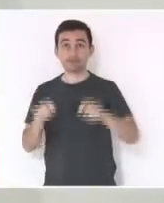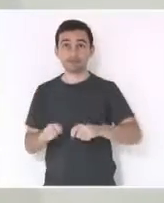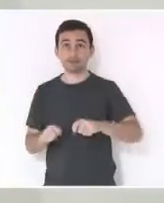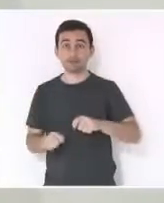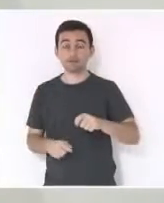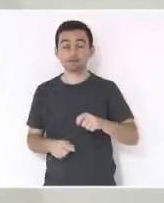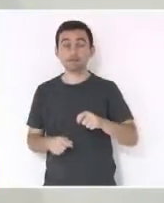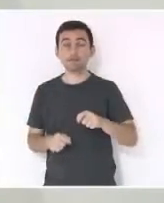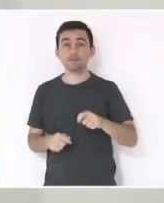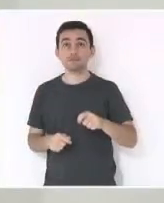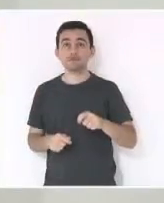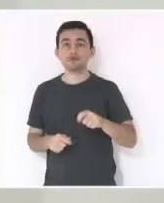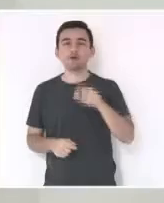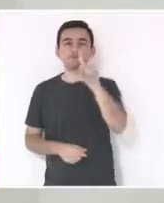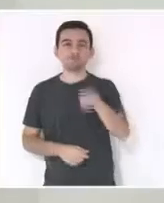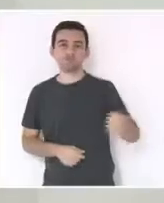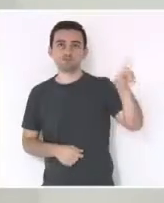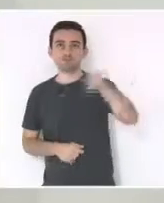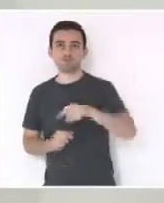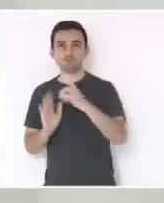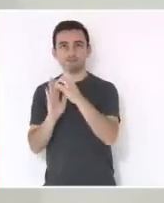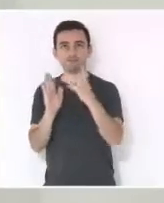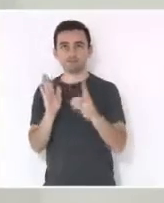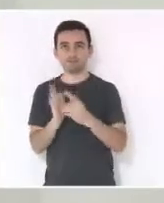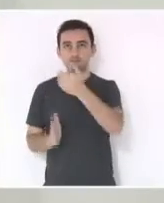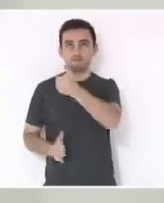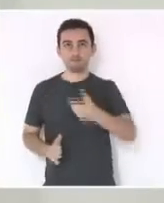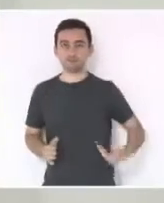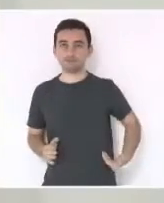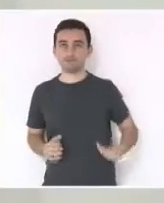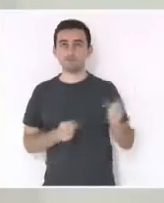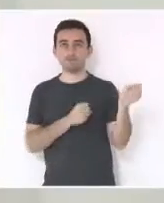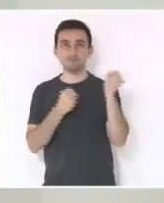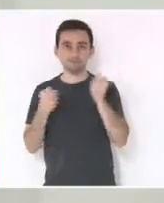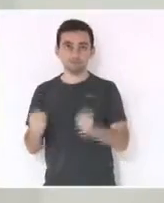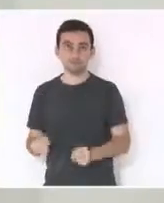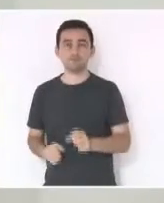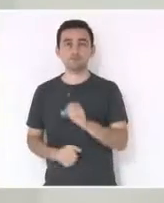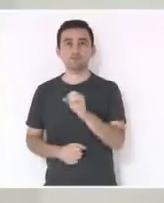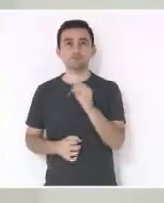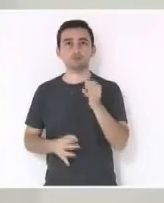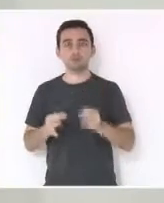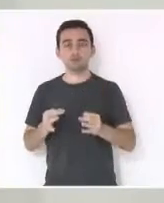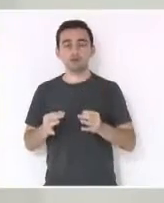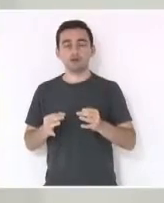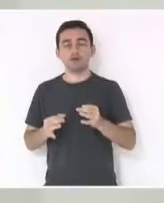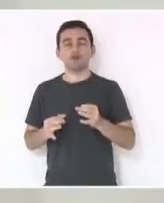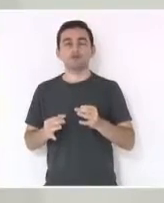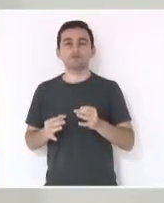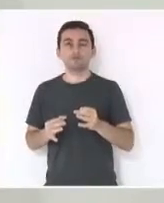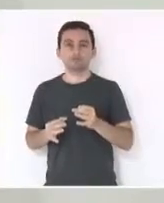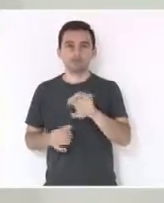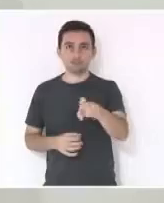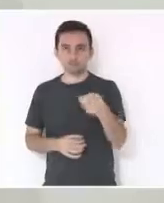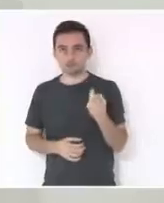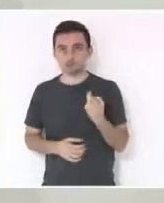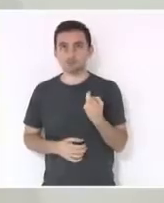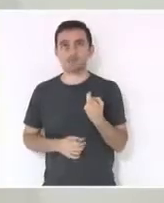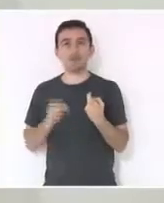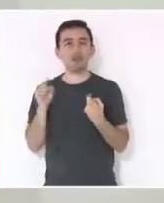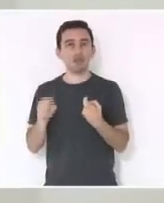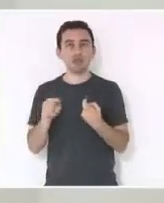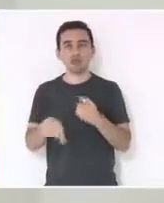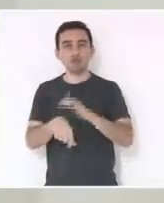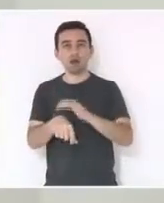sustar o decreto do governo do poder executivo que mexeu no regime especial dos atacadistas um